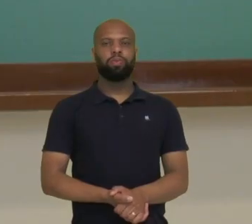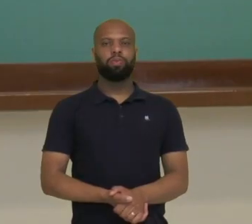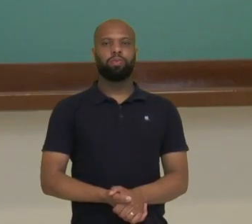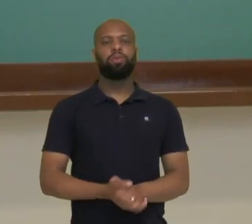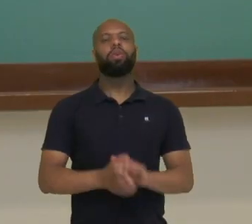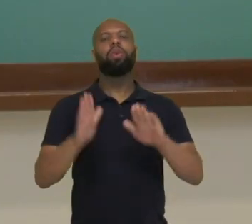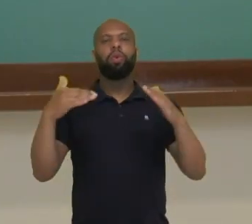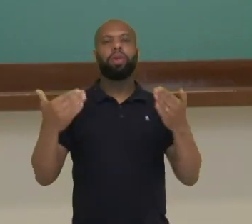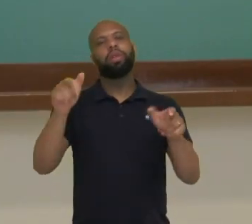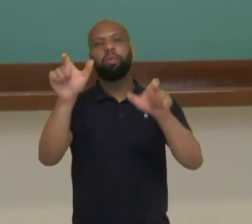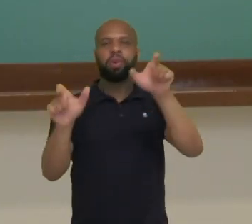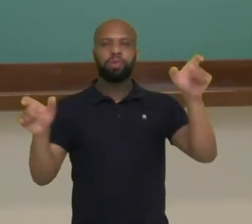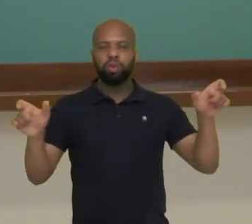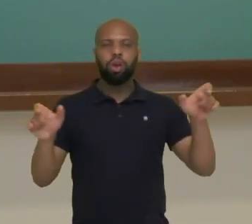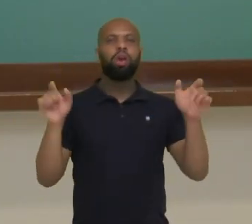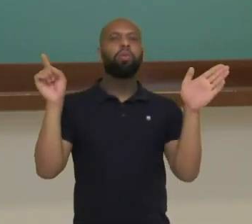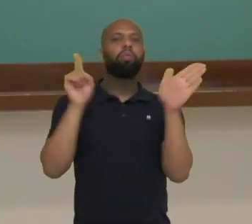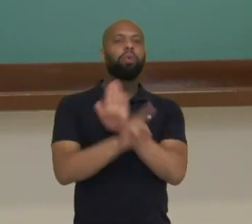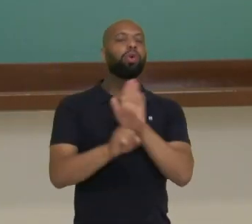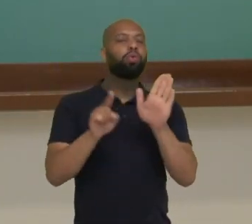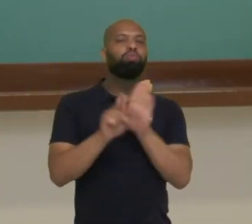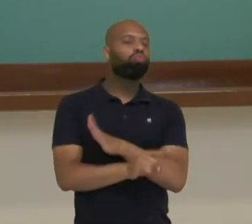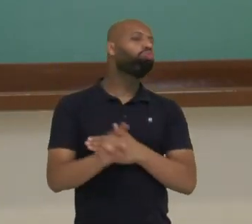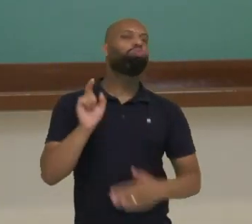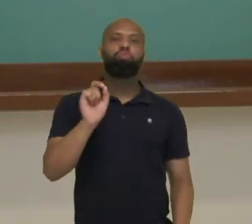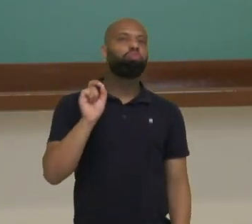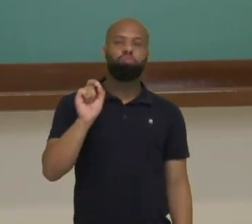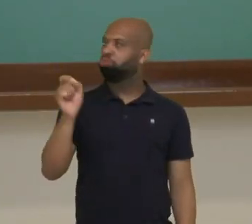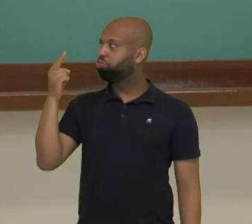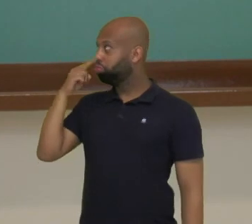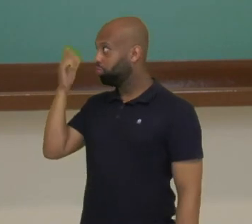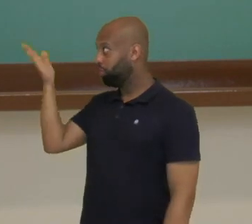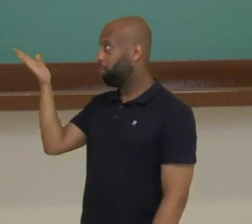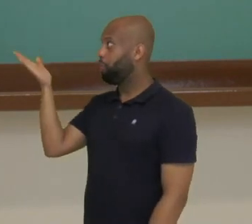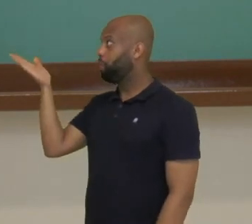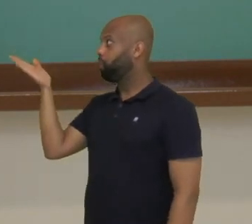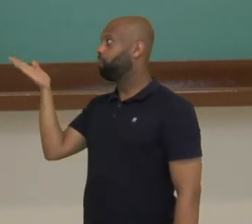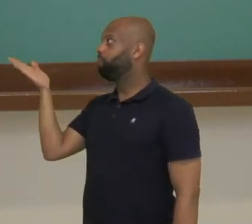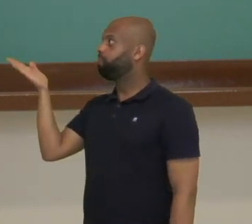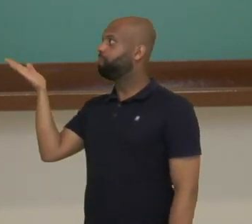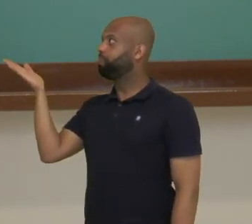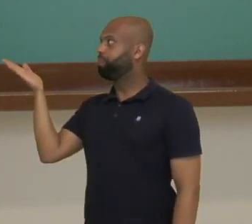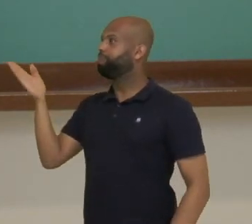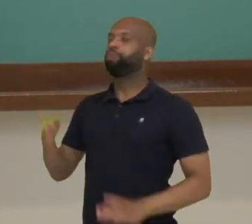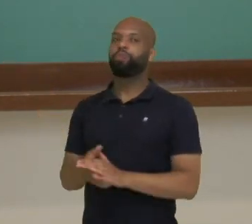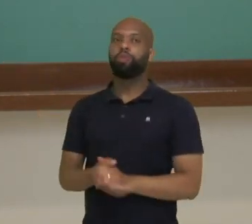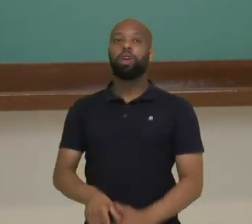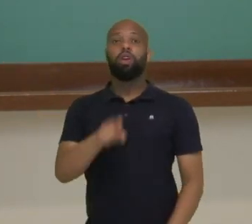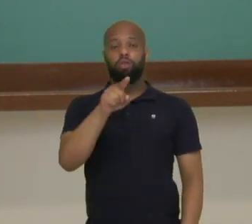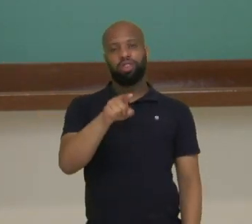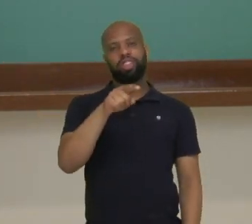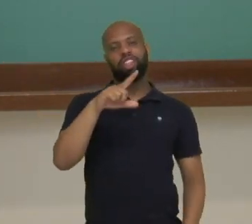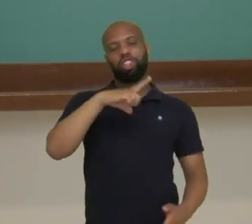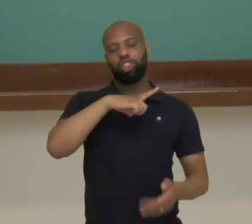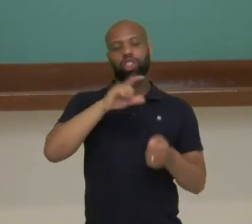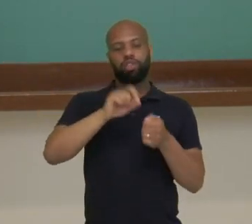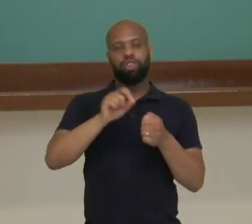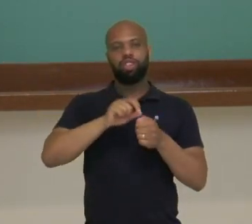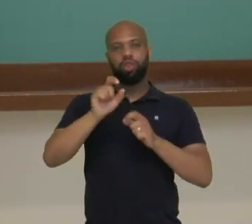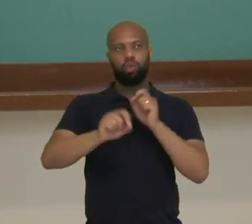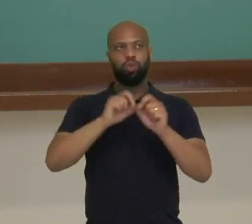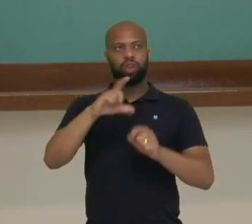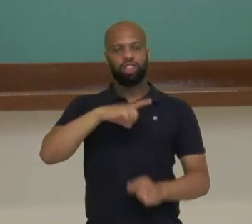Então, pessoal, qual é a pergunta, né, que a gente fez aqui nessa atividade? É para vocês elaborarem um